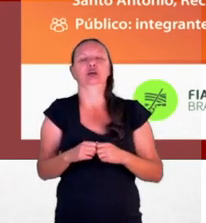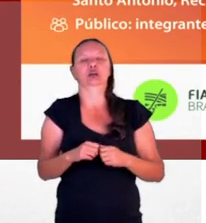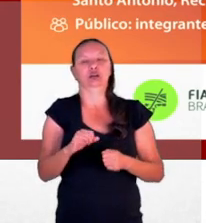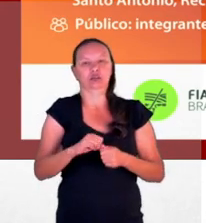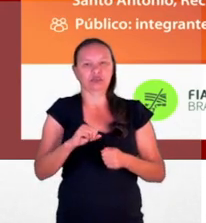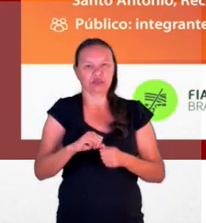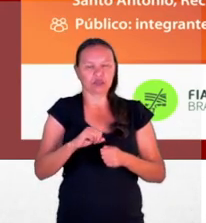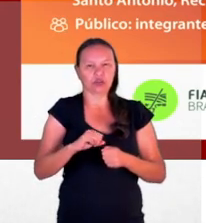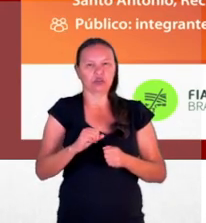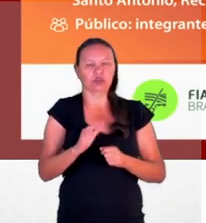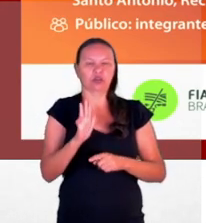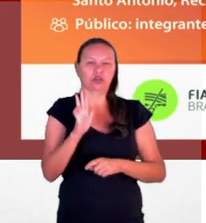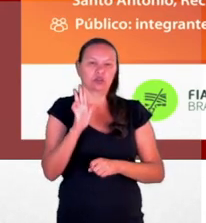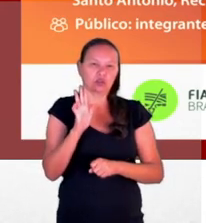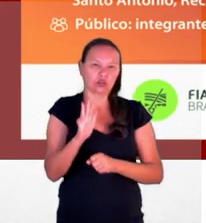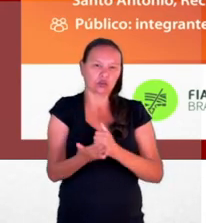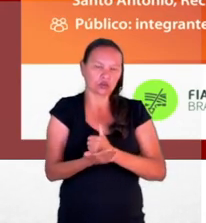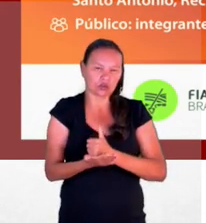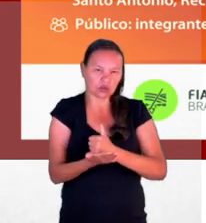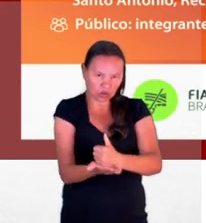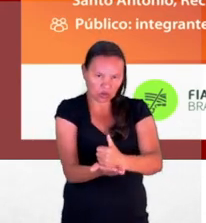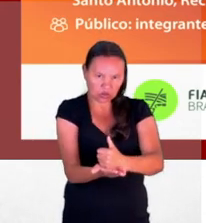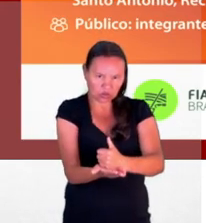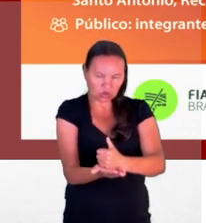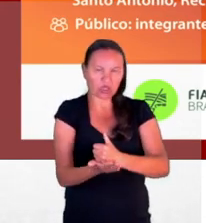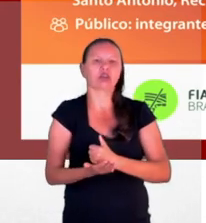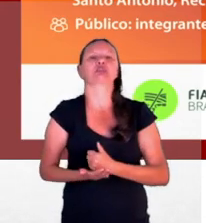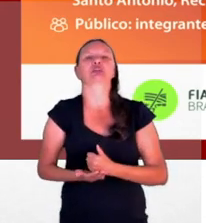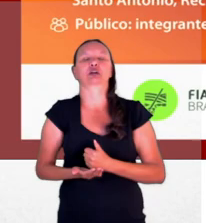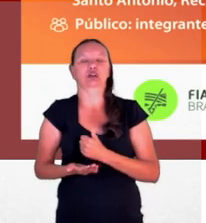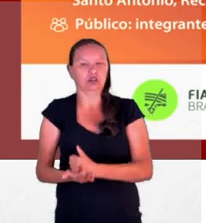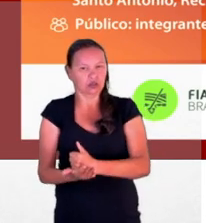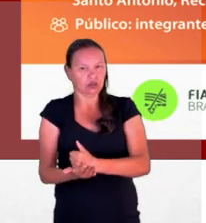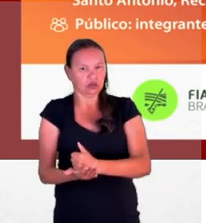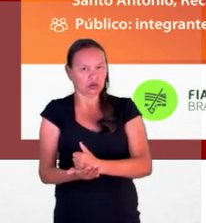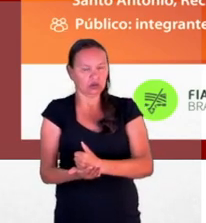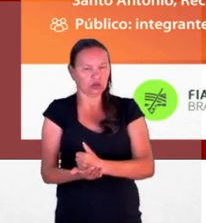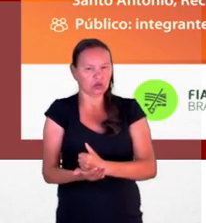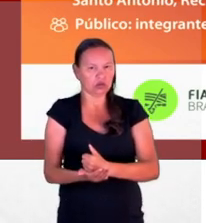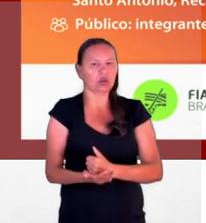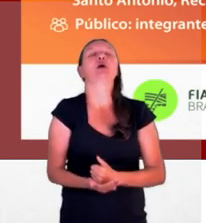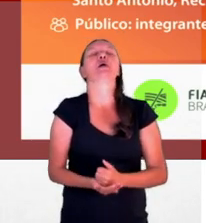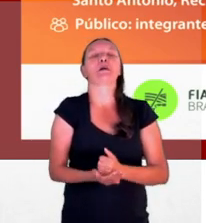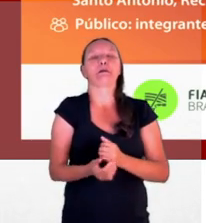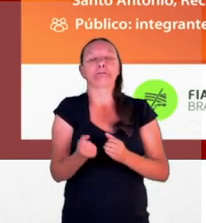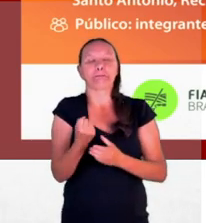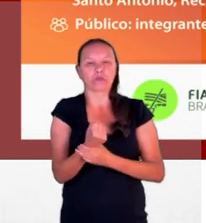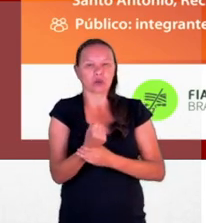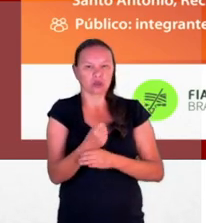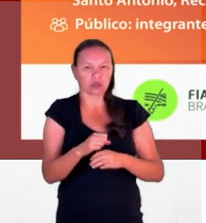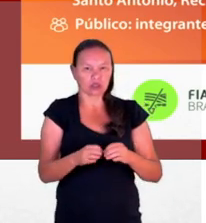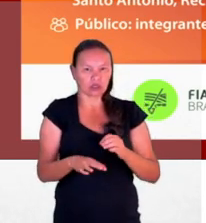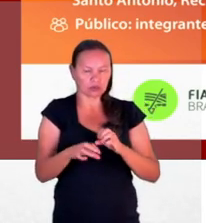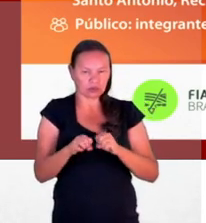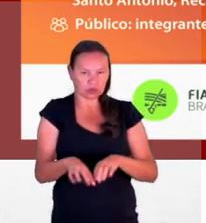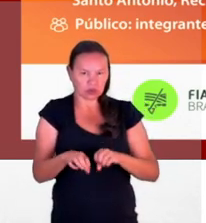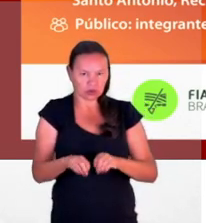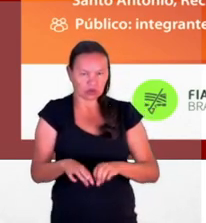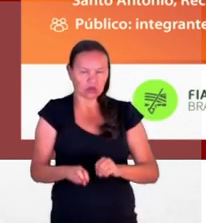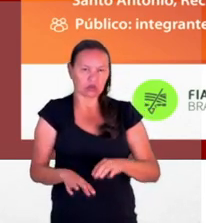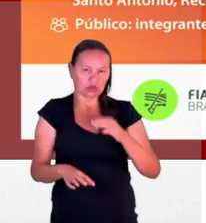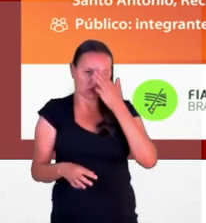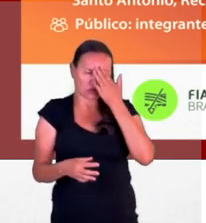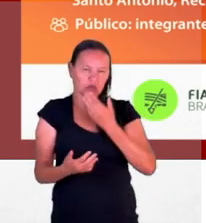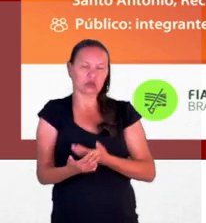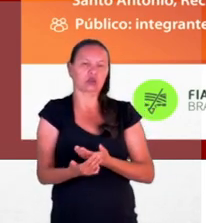em termos de agrotóxicos né e do programa nacional de alimentação escolar Mariana santarelli e